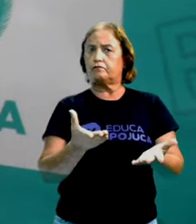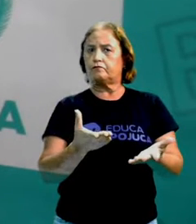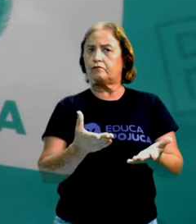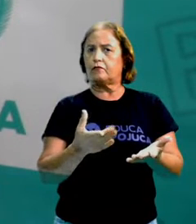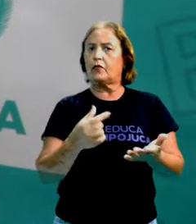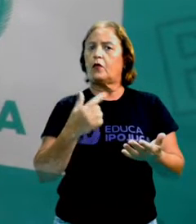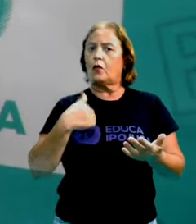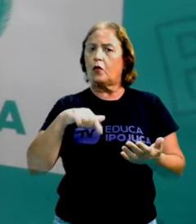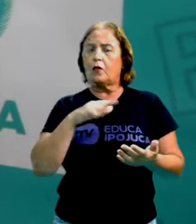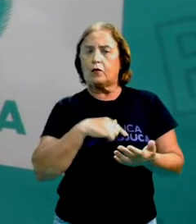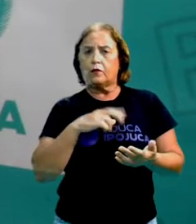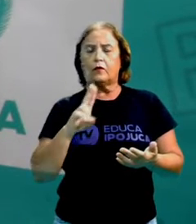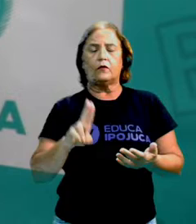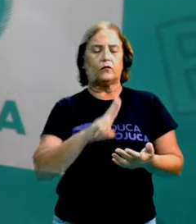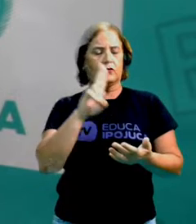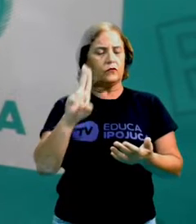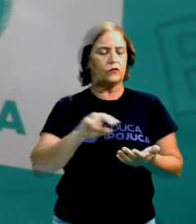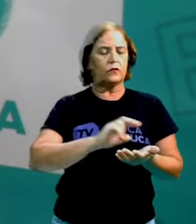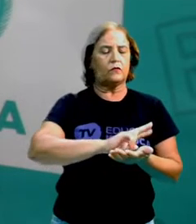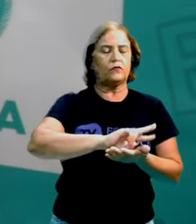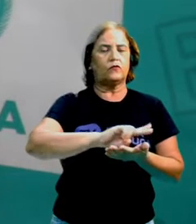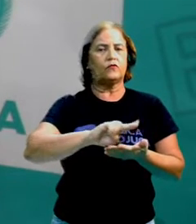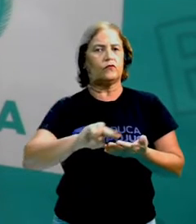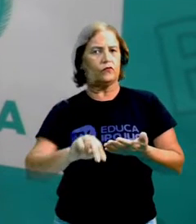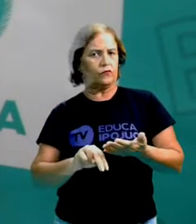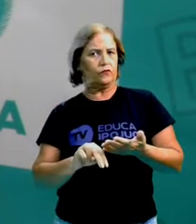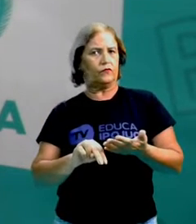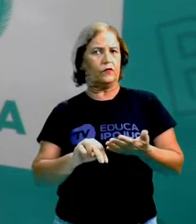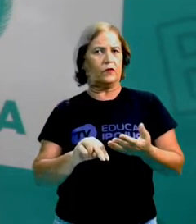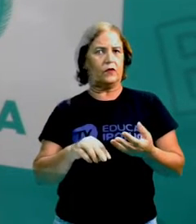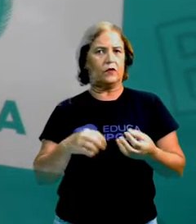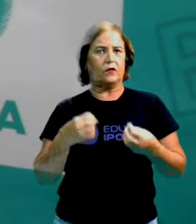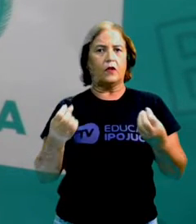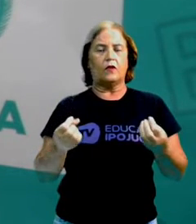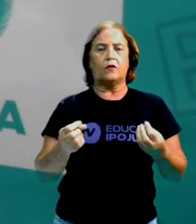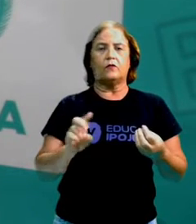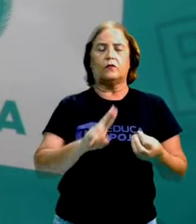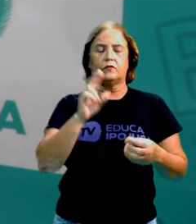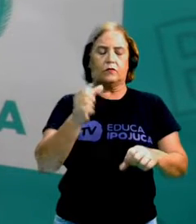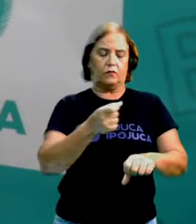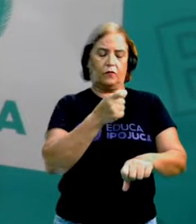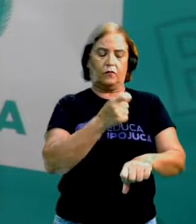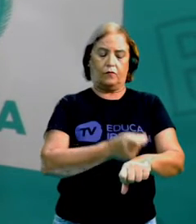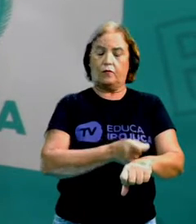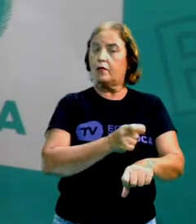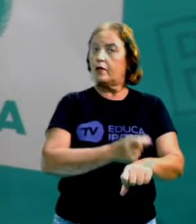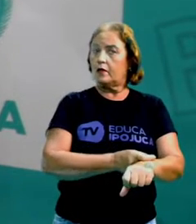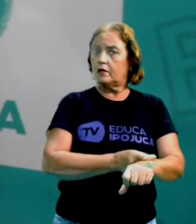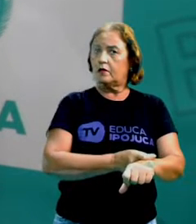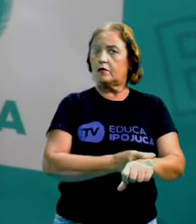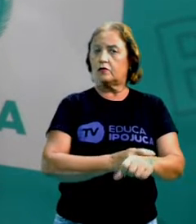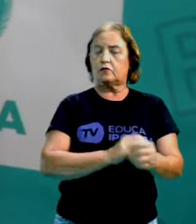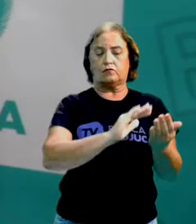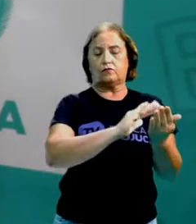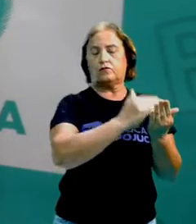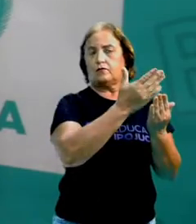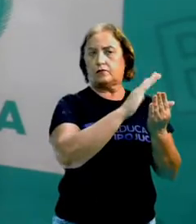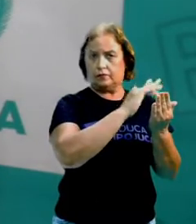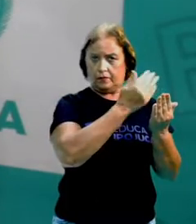diversas maneiras né e uma das maneiras mais utilizadas é um relógio e o calendário